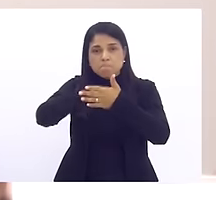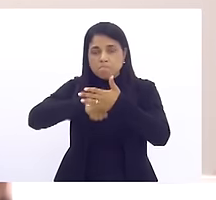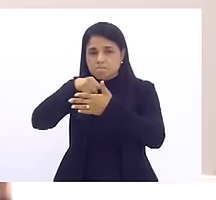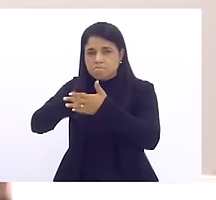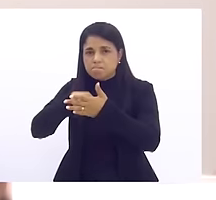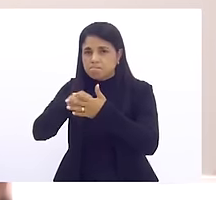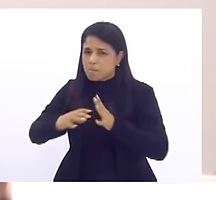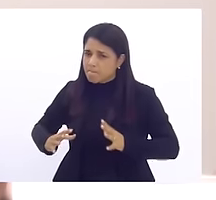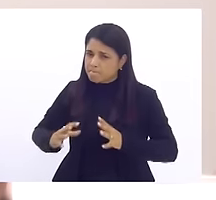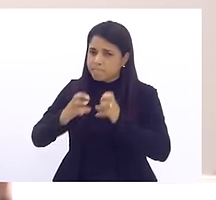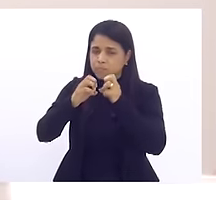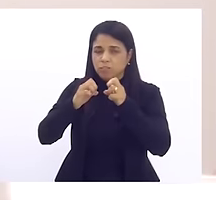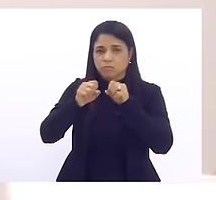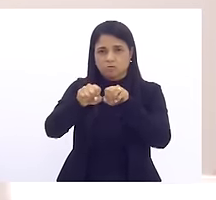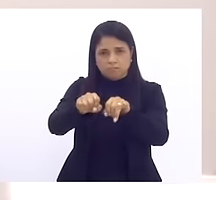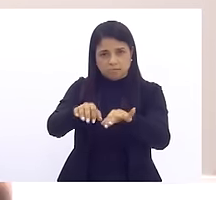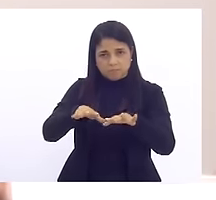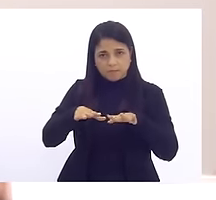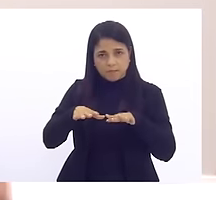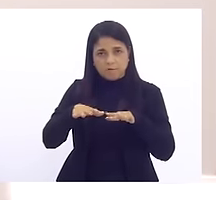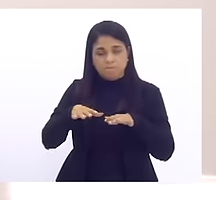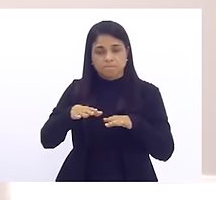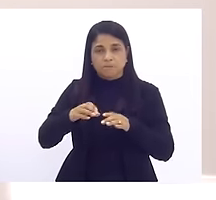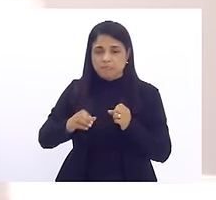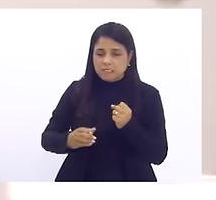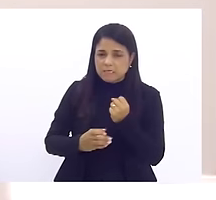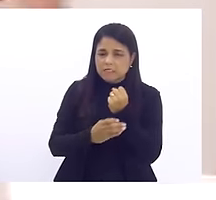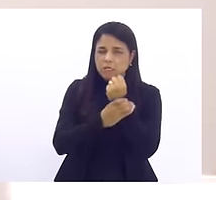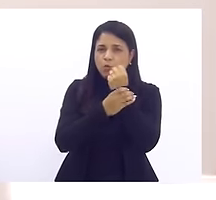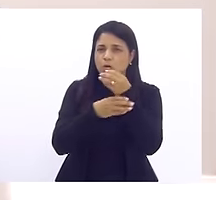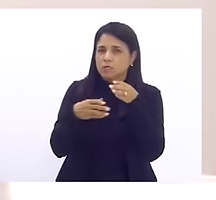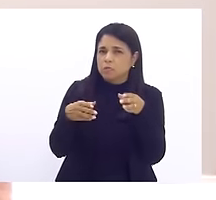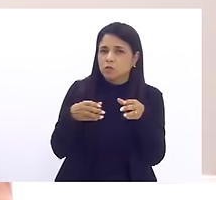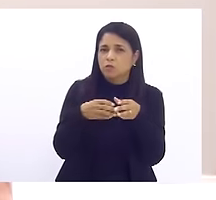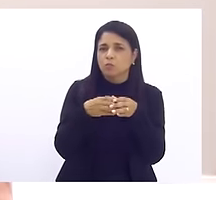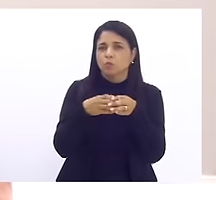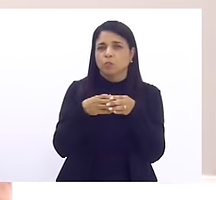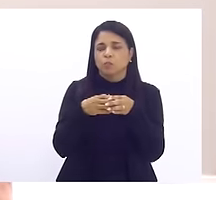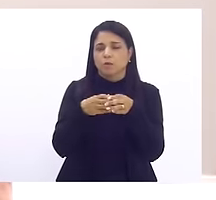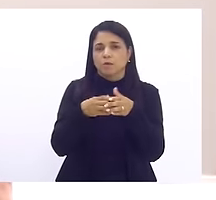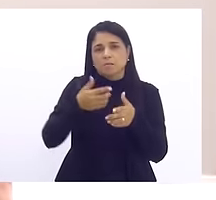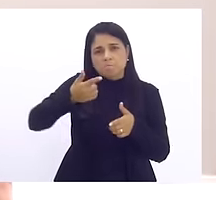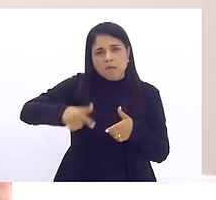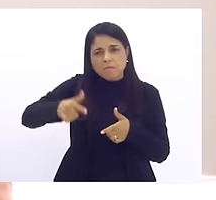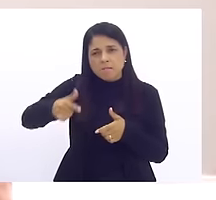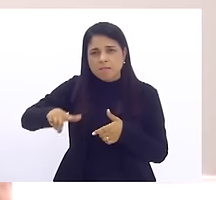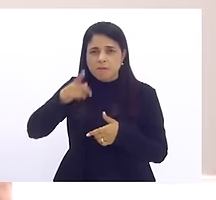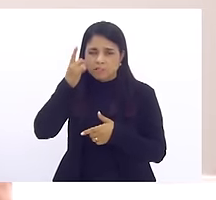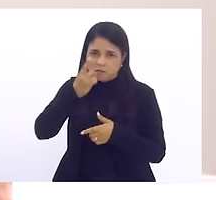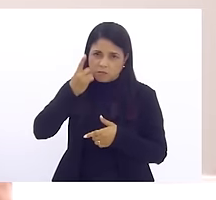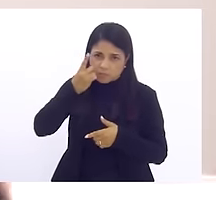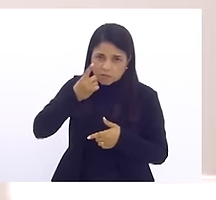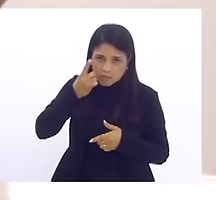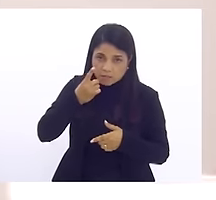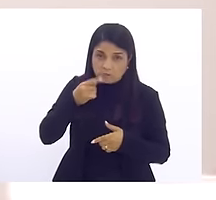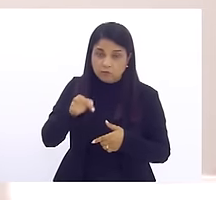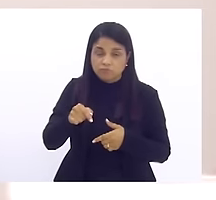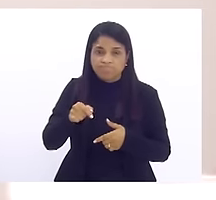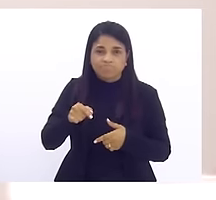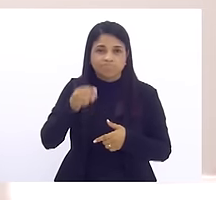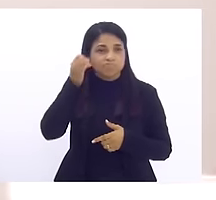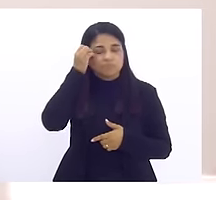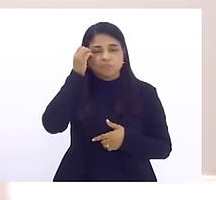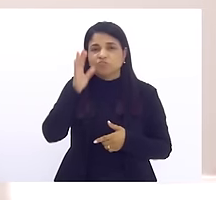Parlamento pelas tropas de segurança e aqui eu digo essa bancada e mais alguns parlamentares você não tem